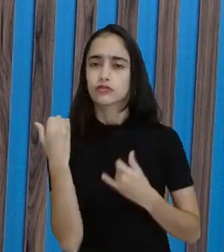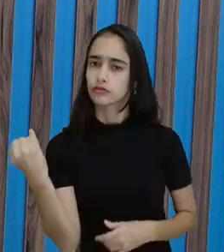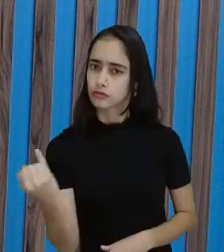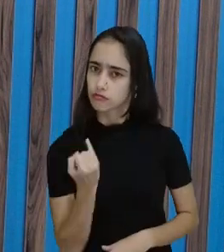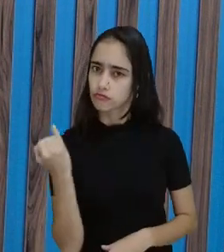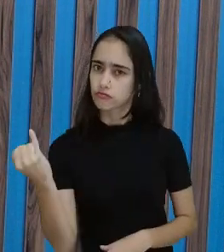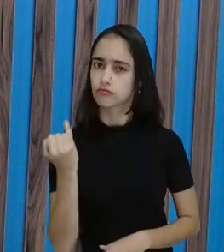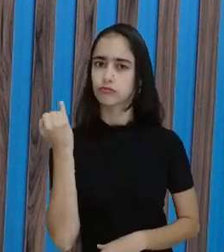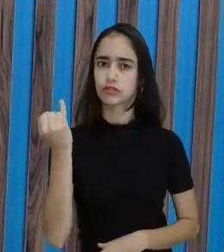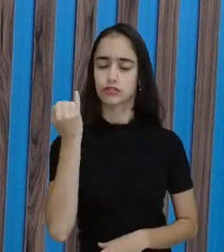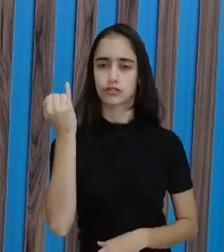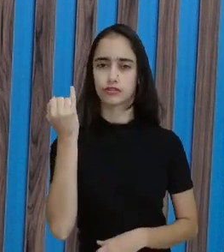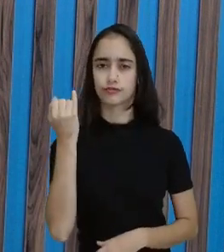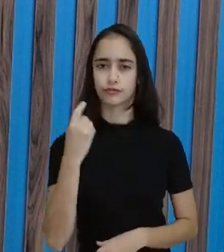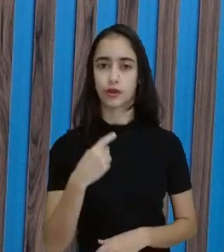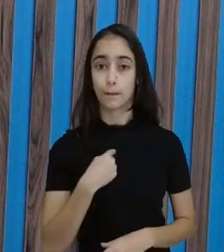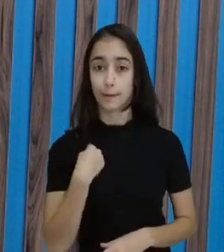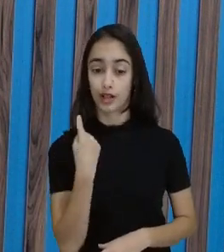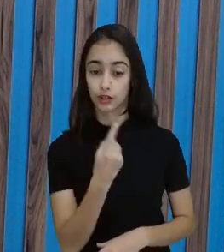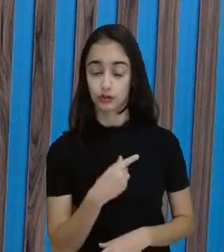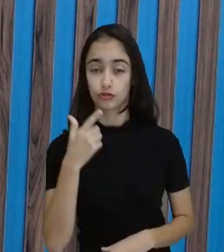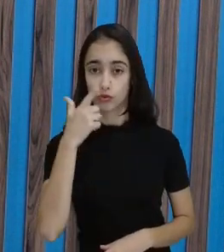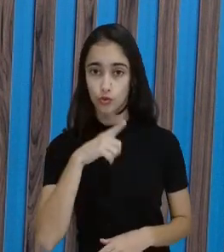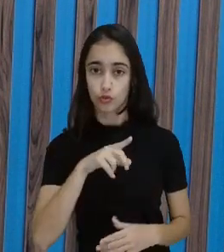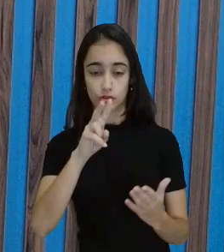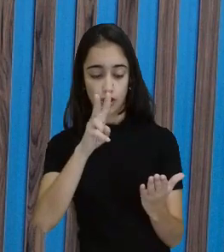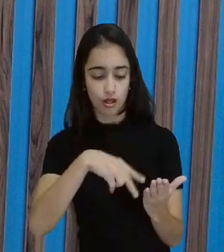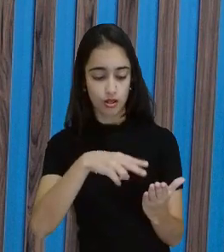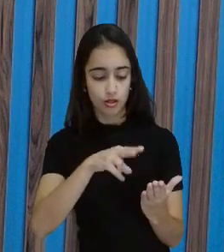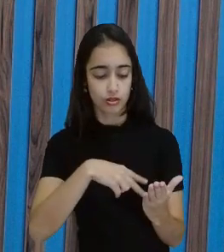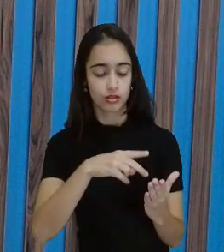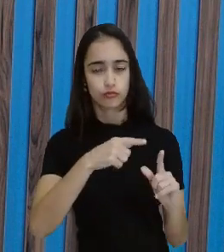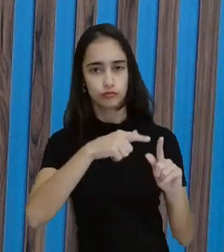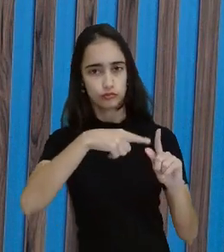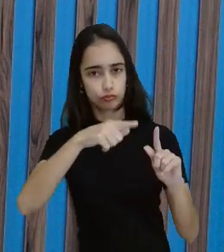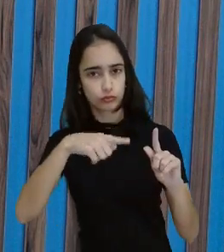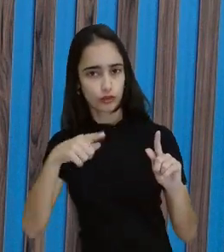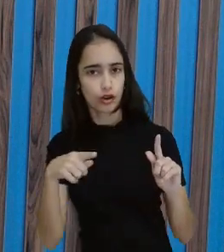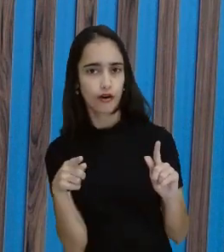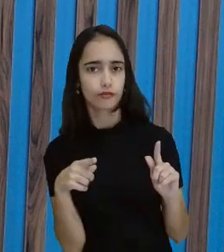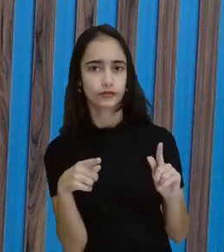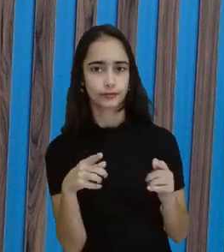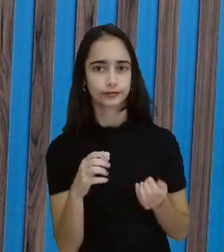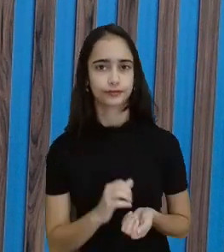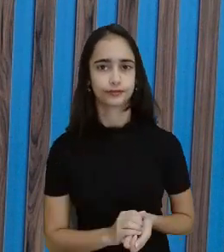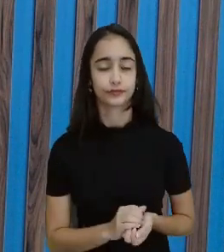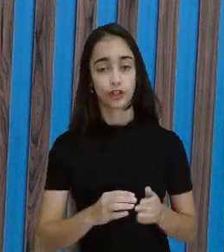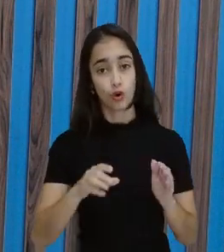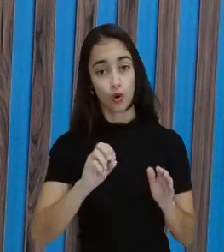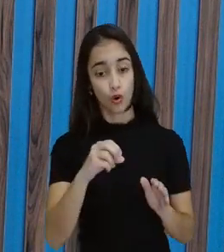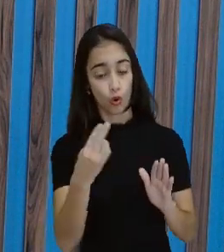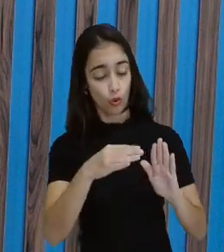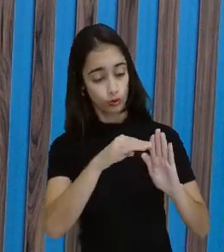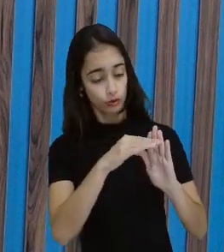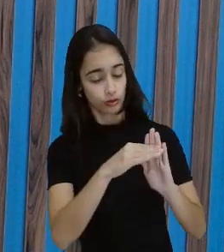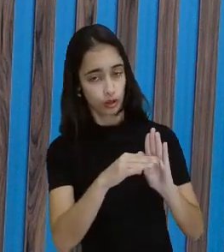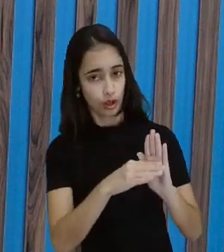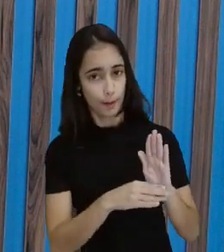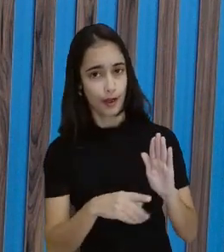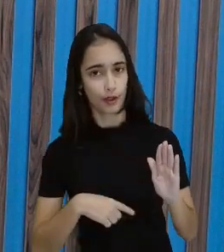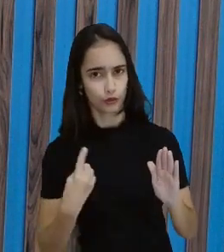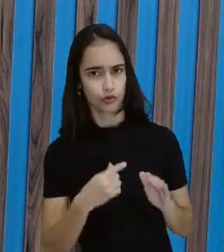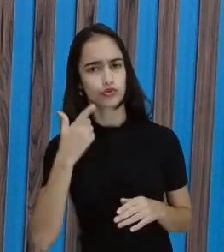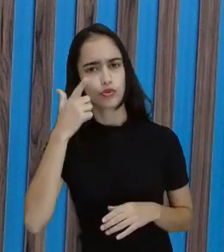importantíssimas para a leitura de um gráfico, para que esse gráfico ou essa tabela seja bem entendido, tá